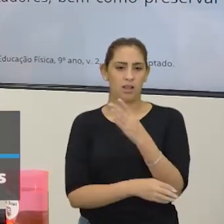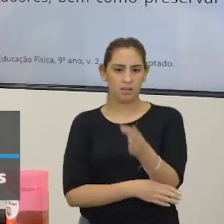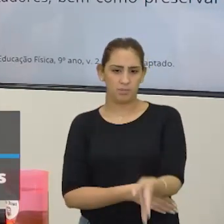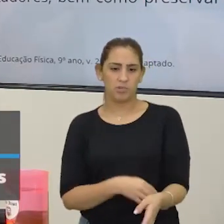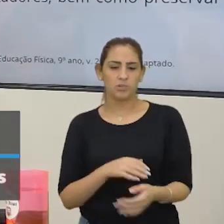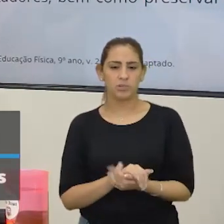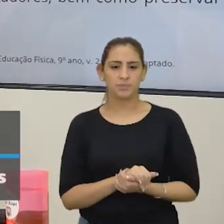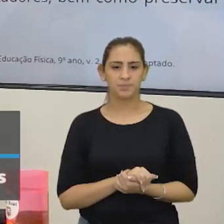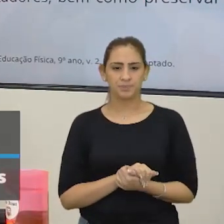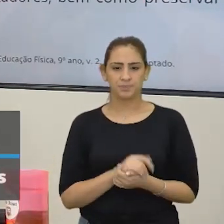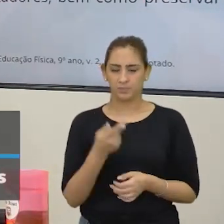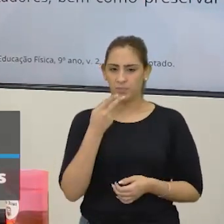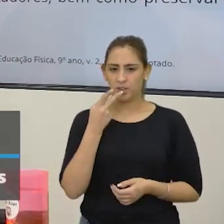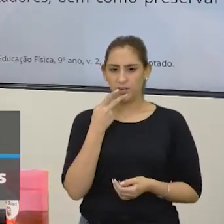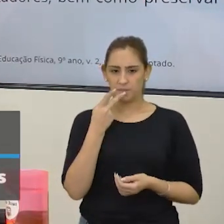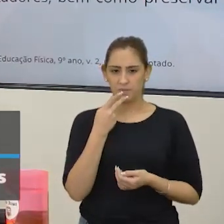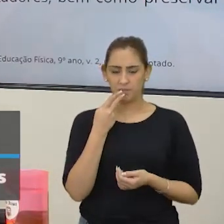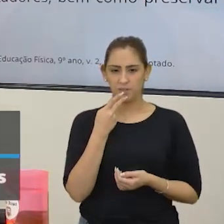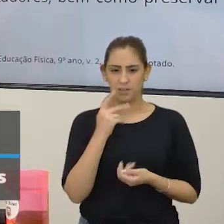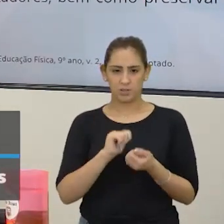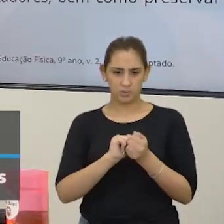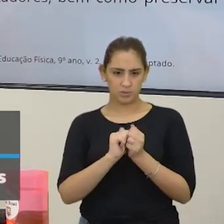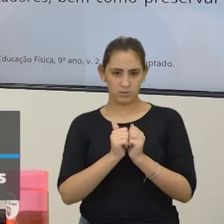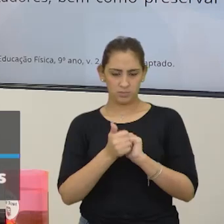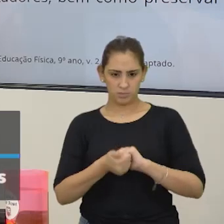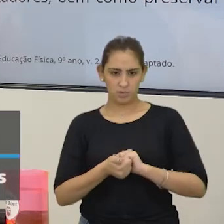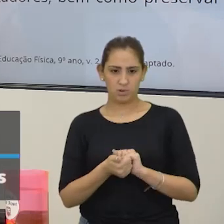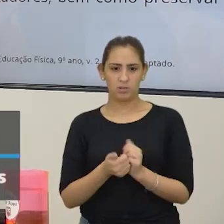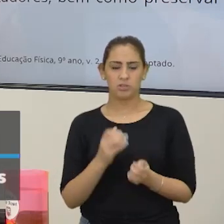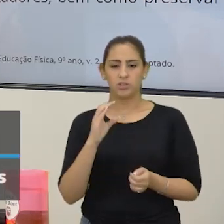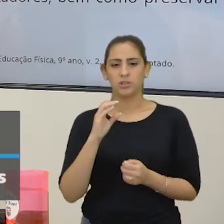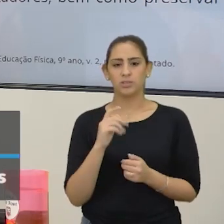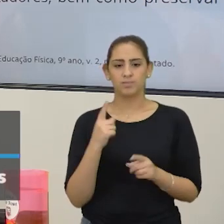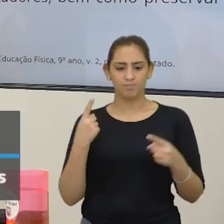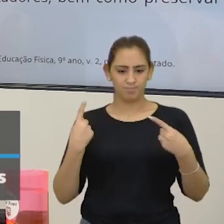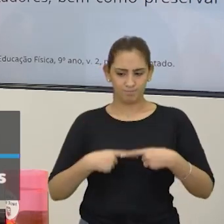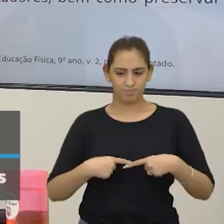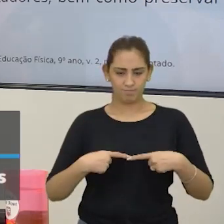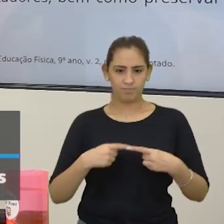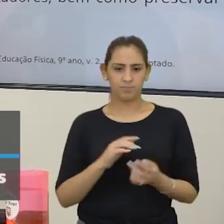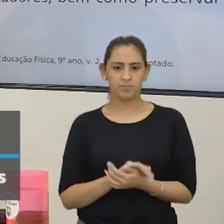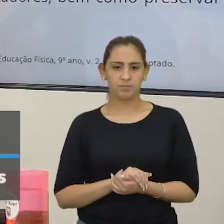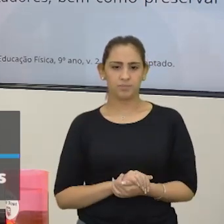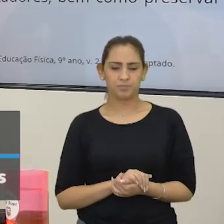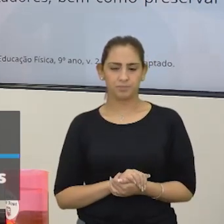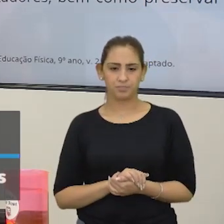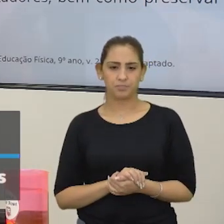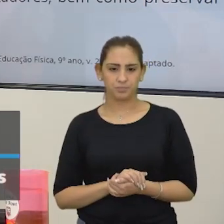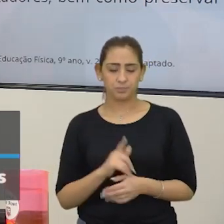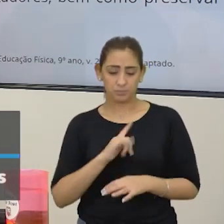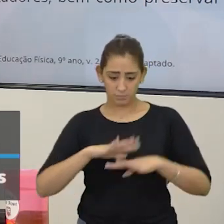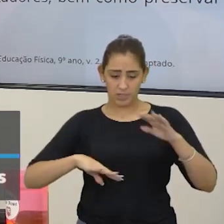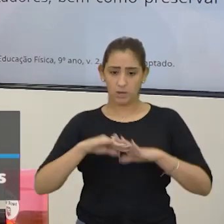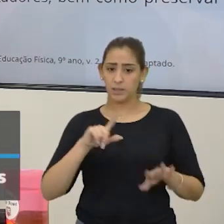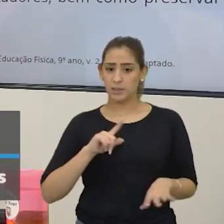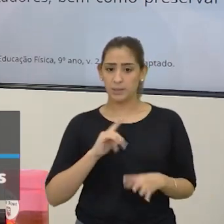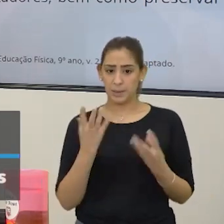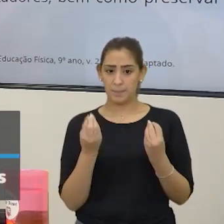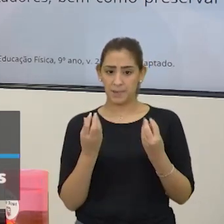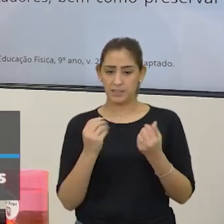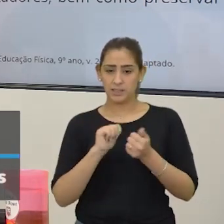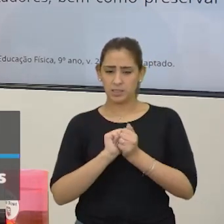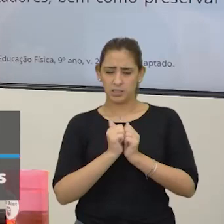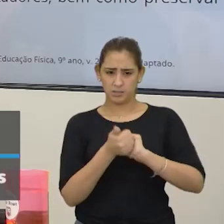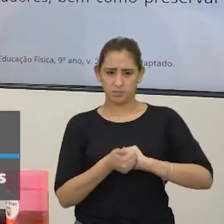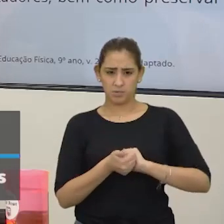caso, falando do esporte de combate. Tá? O nosso material também tem bastante aí,